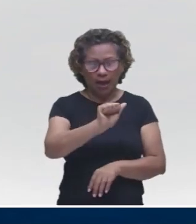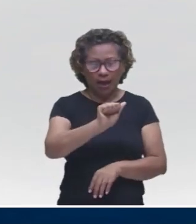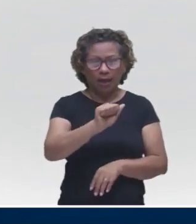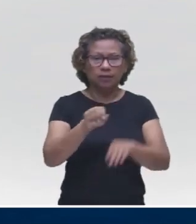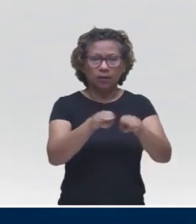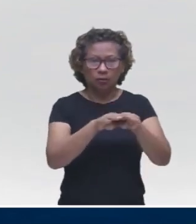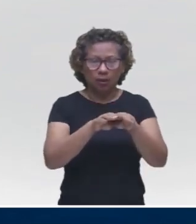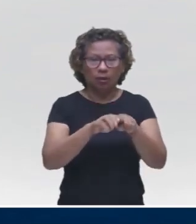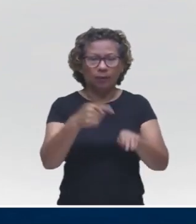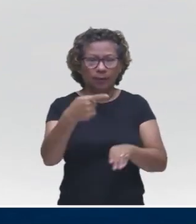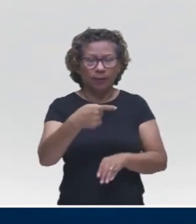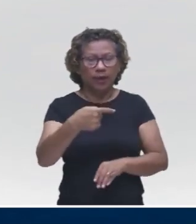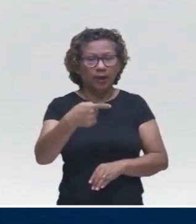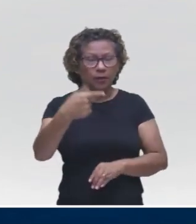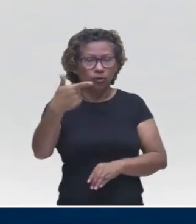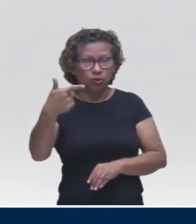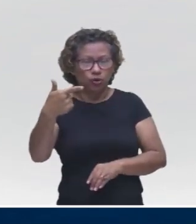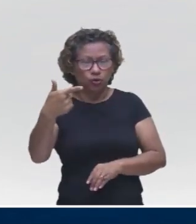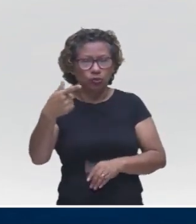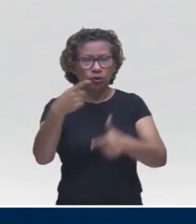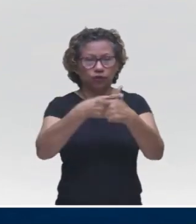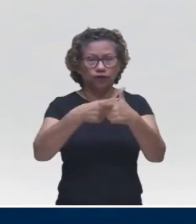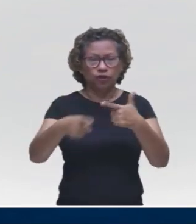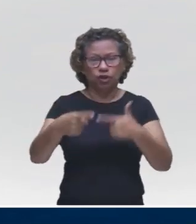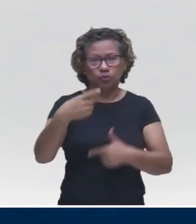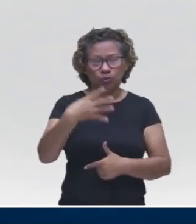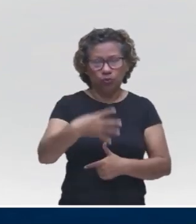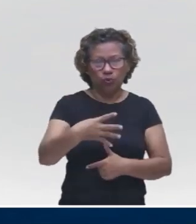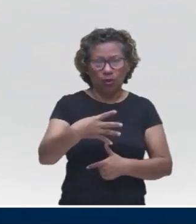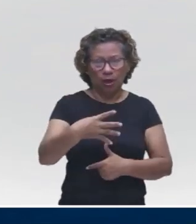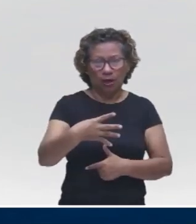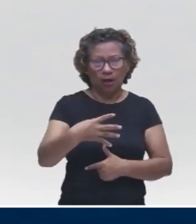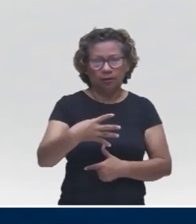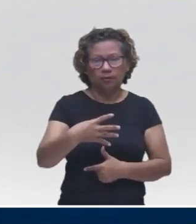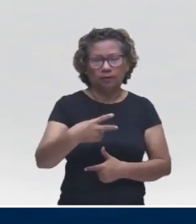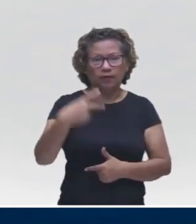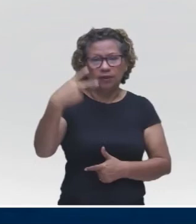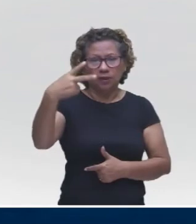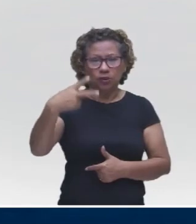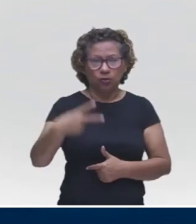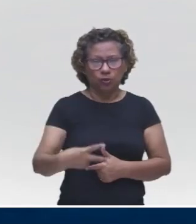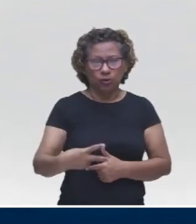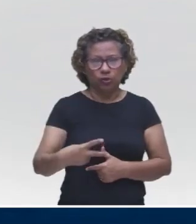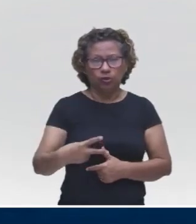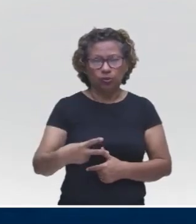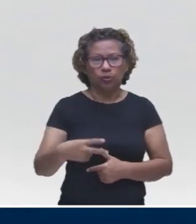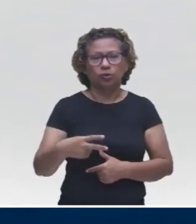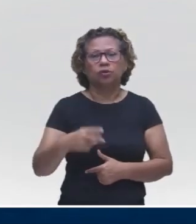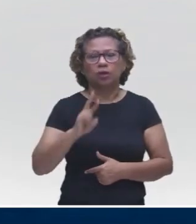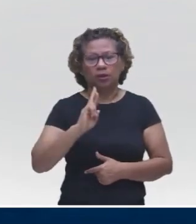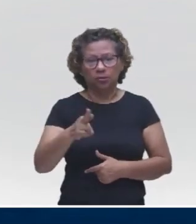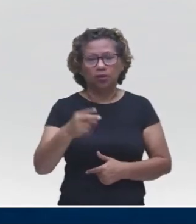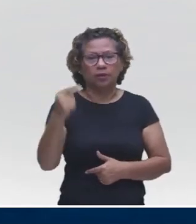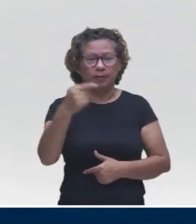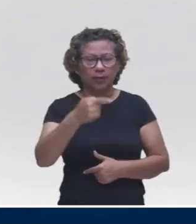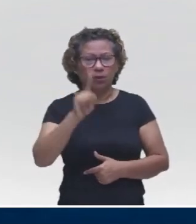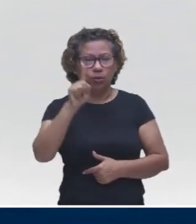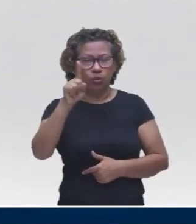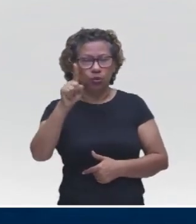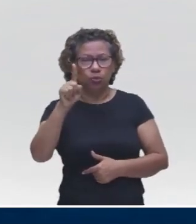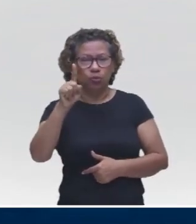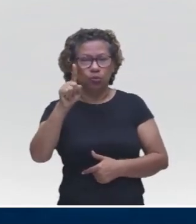2. Eu passo a ter menos 1 sobre 2. Pessoal, eu já tenho o valor de